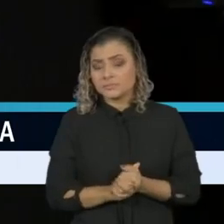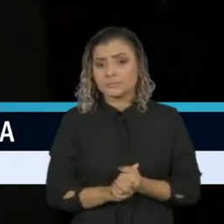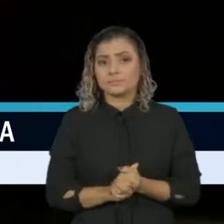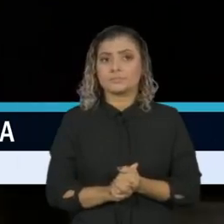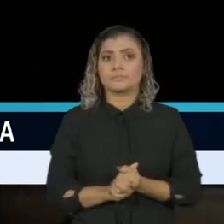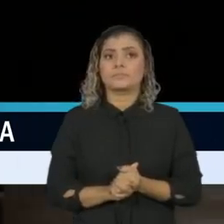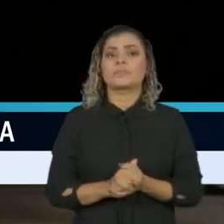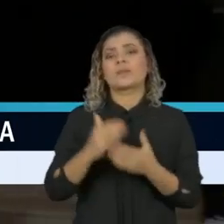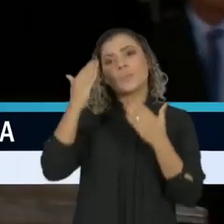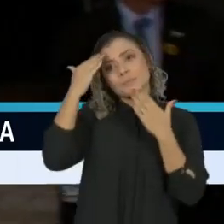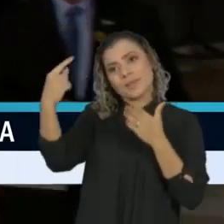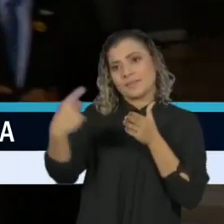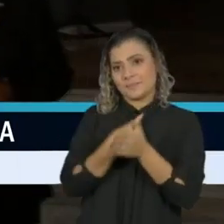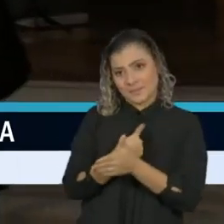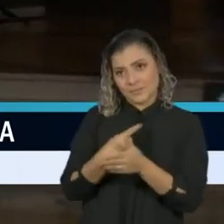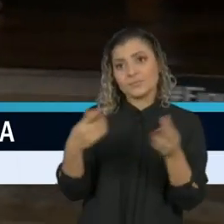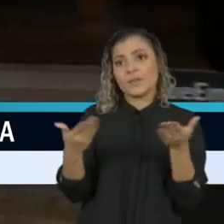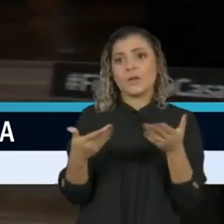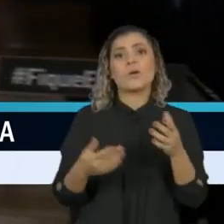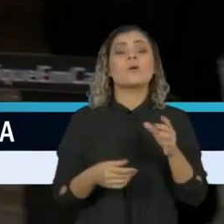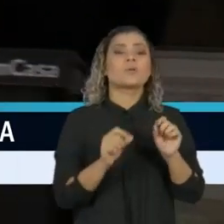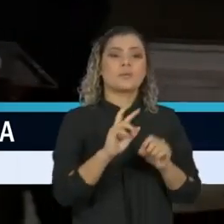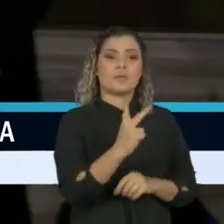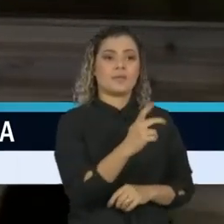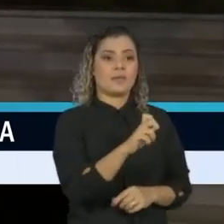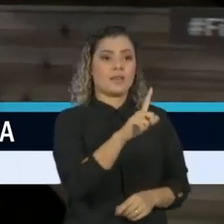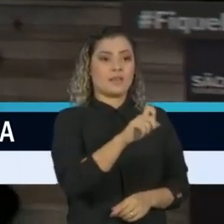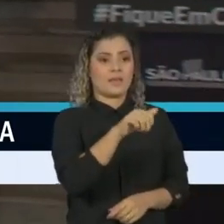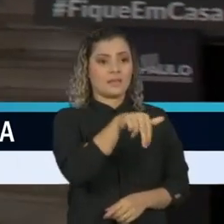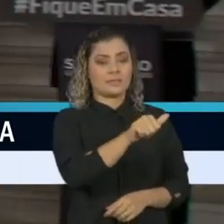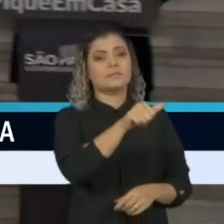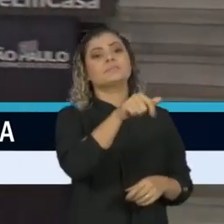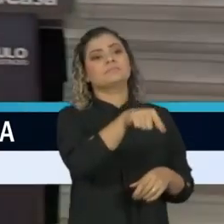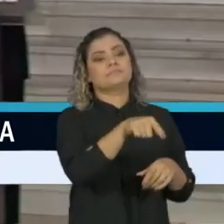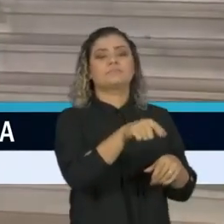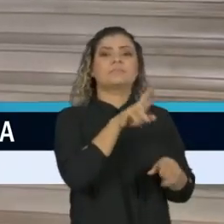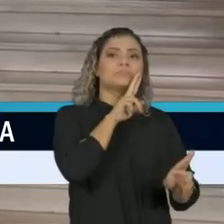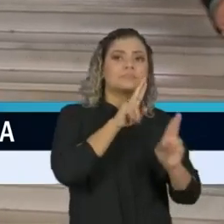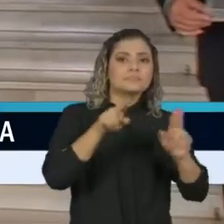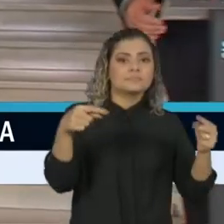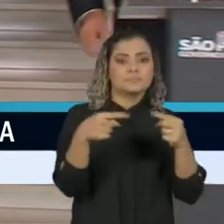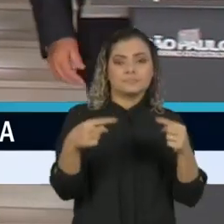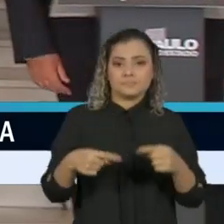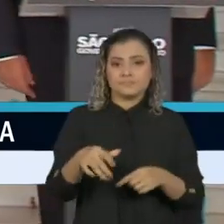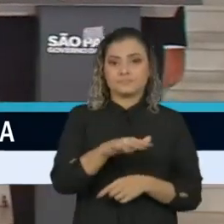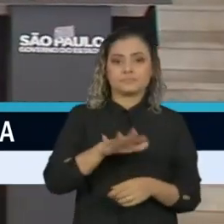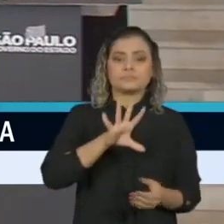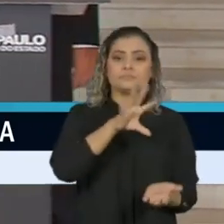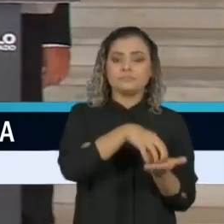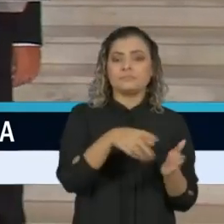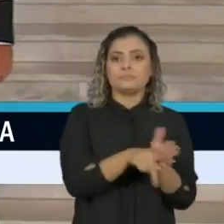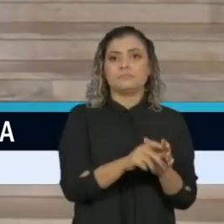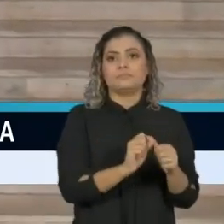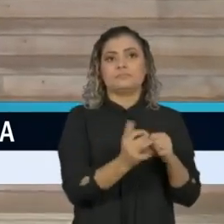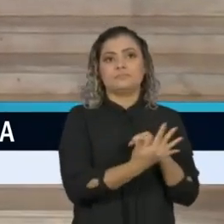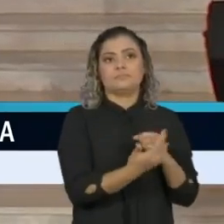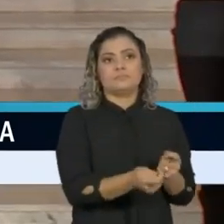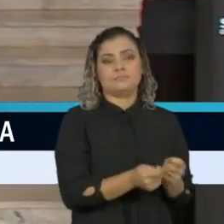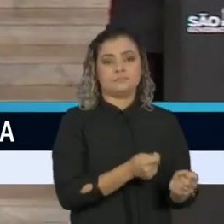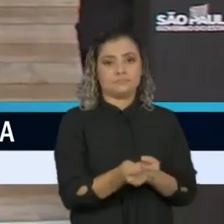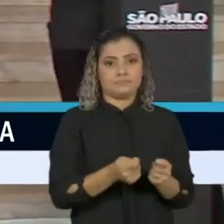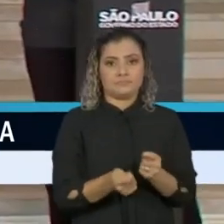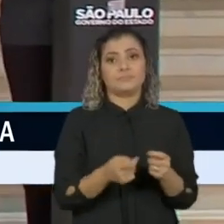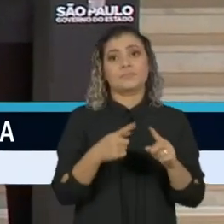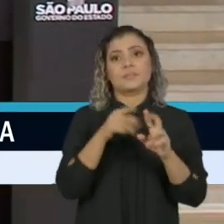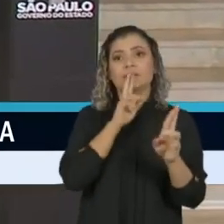Luiz Felipe, obrigado pela pergunta. Vou pedir à doutora Helena Sato, que integra o Comitê de Saúde, o Centro de Contingência do Covid-19,